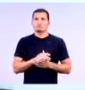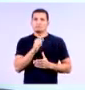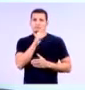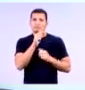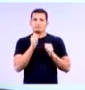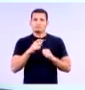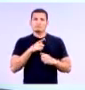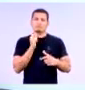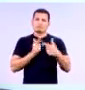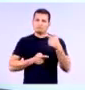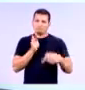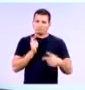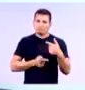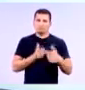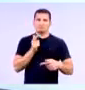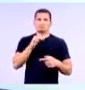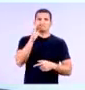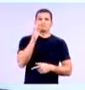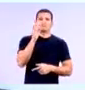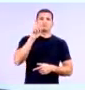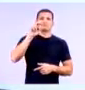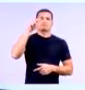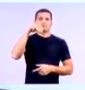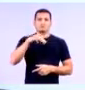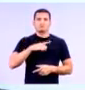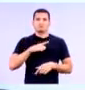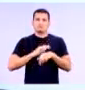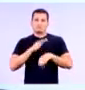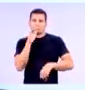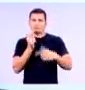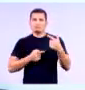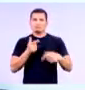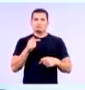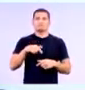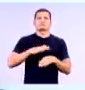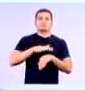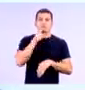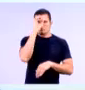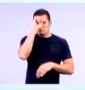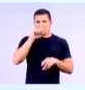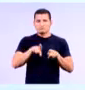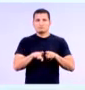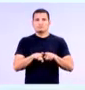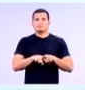bastante discussão aí no fórum, a gente vai ter mais o que discutir no fórum, mais que aprender também, né?